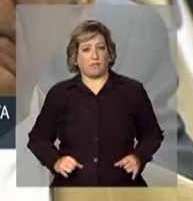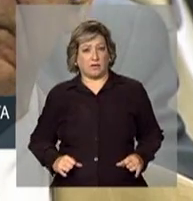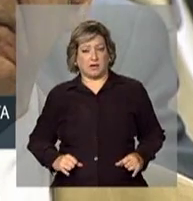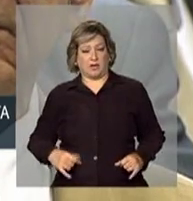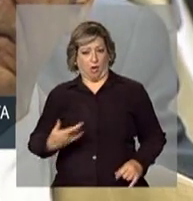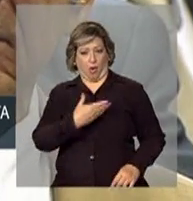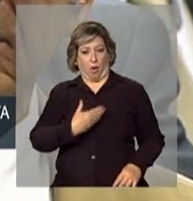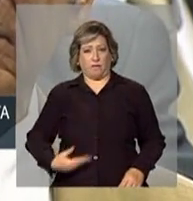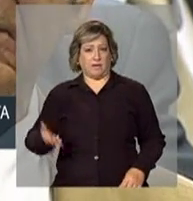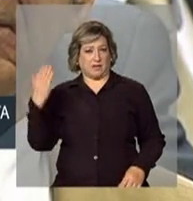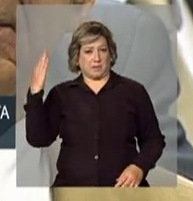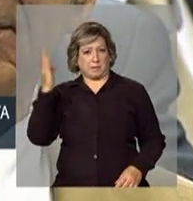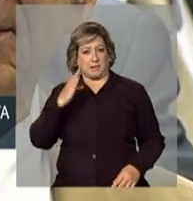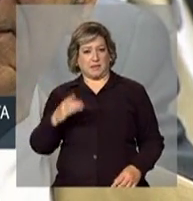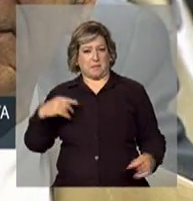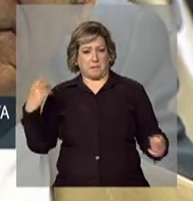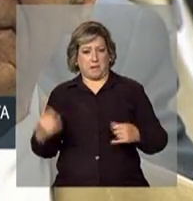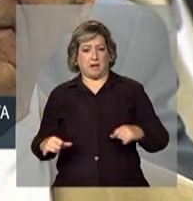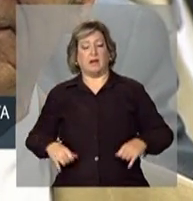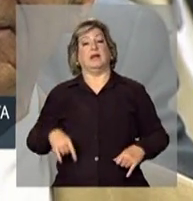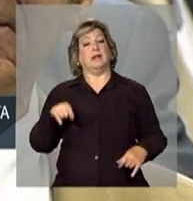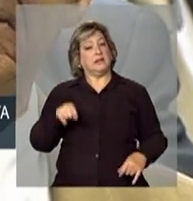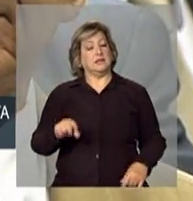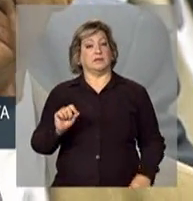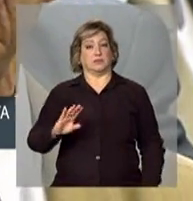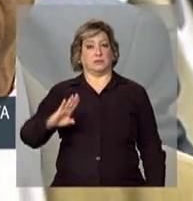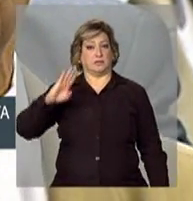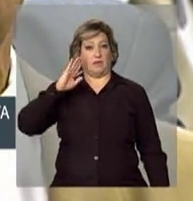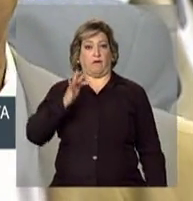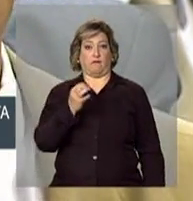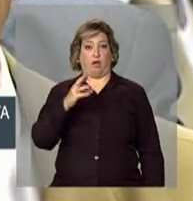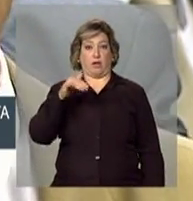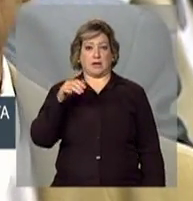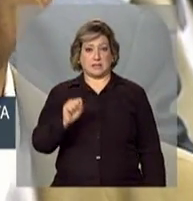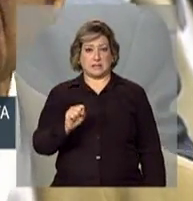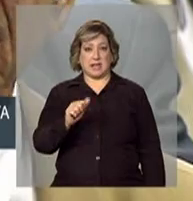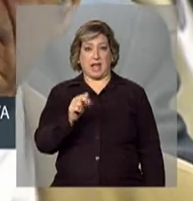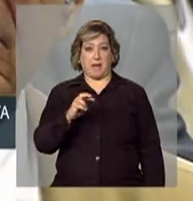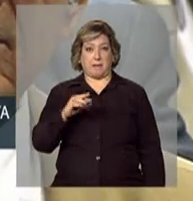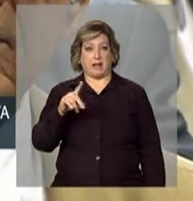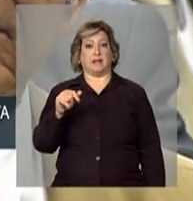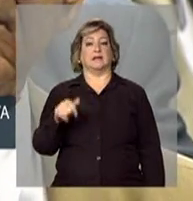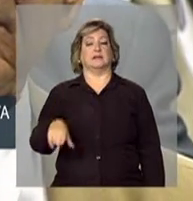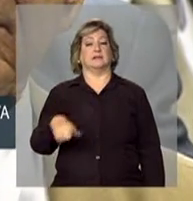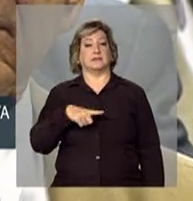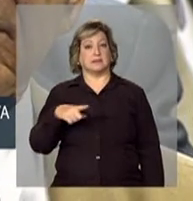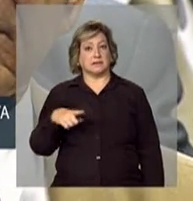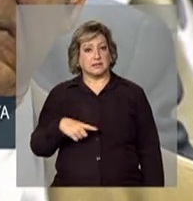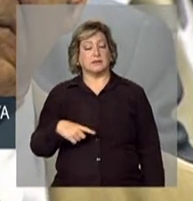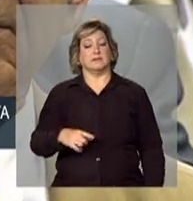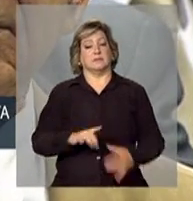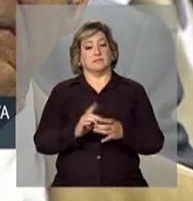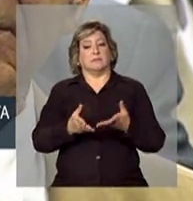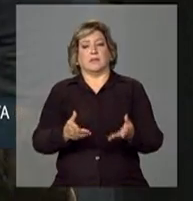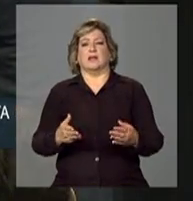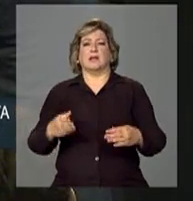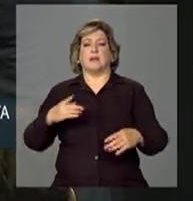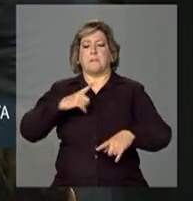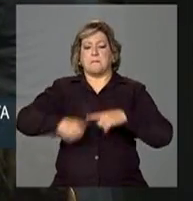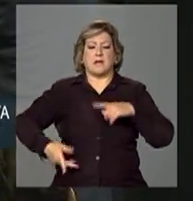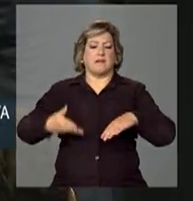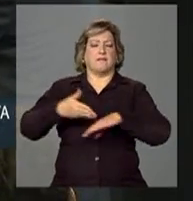brasileiro, seria um gesto, inclusive, das Forças Armadas submetidas ao poder civil, não embarrará essas visitas.